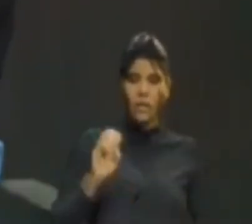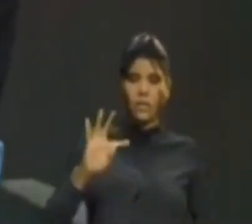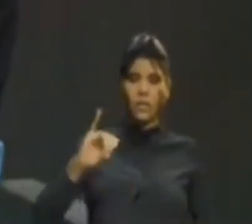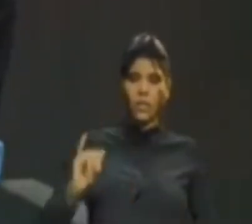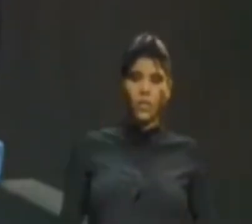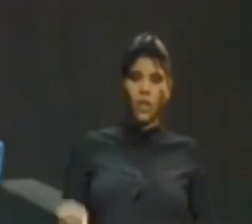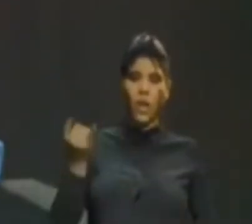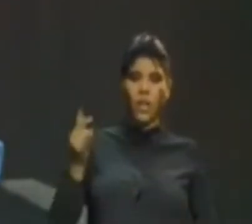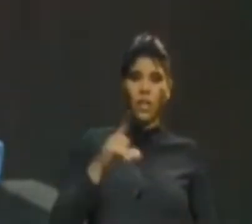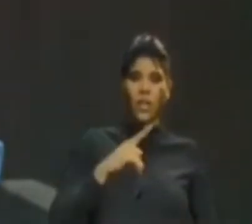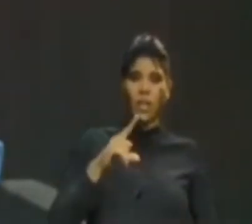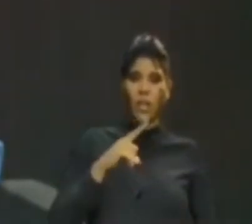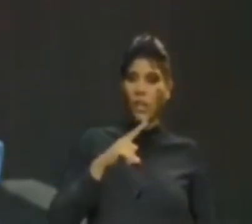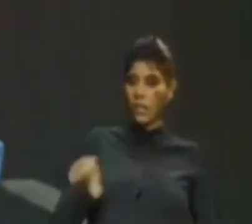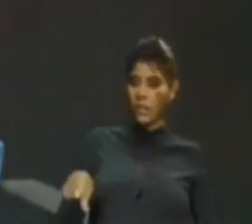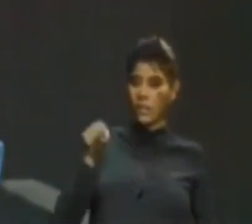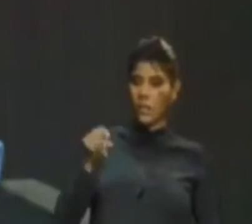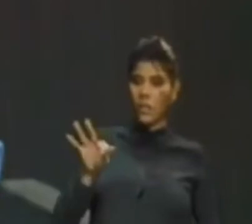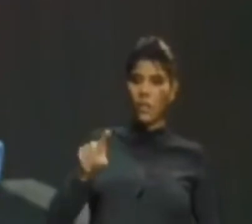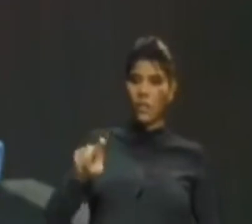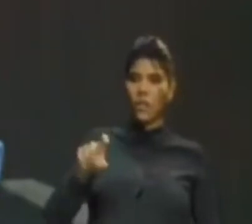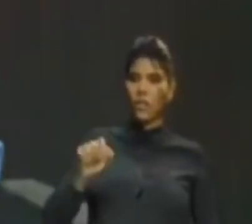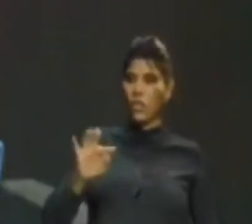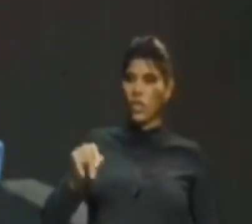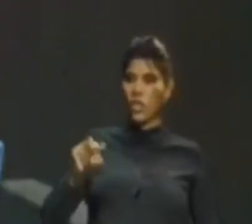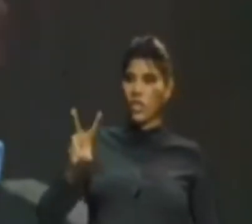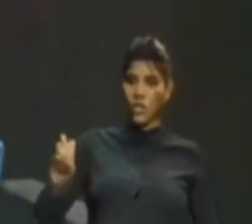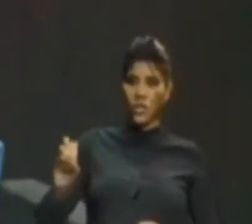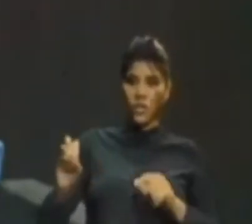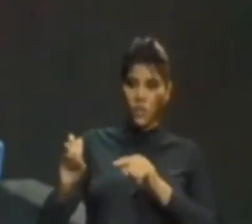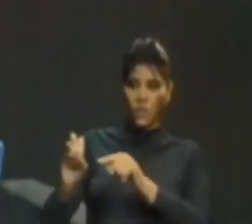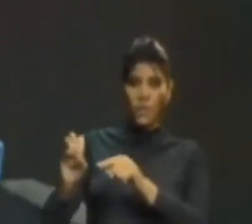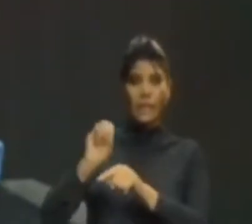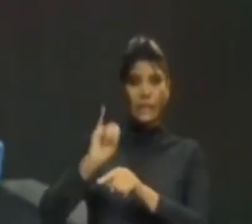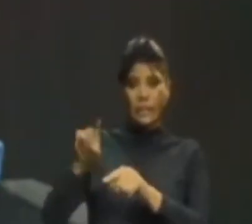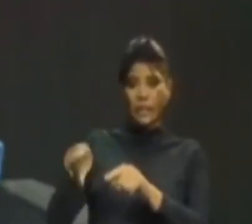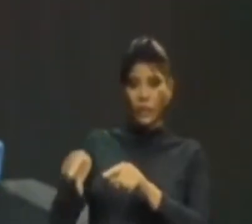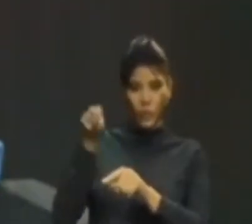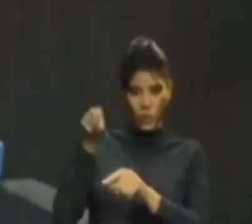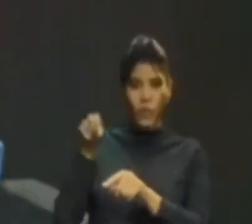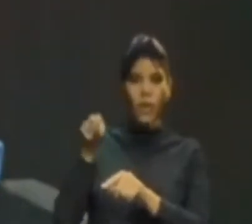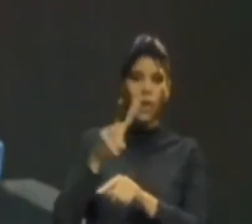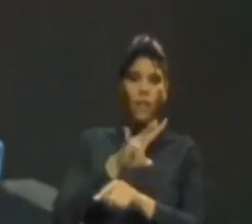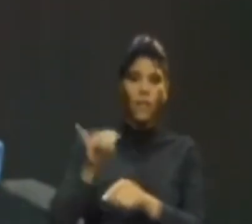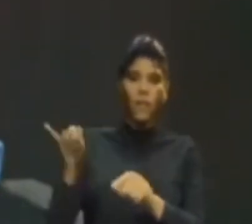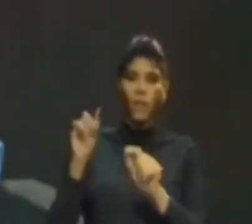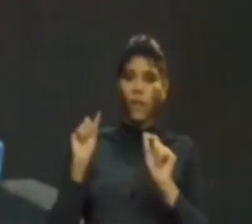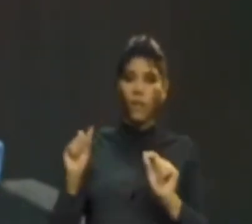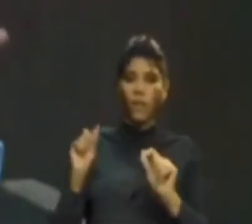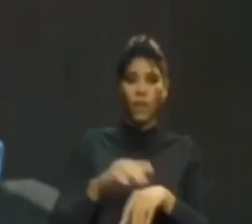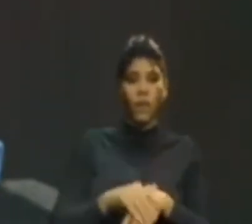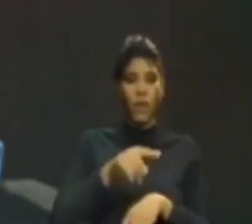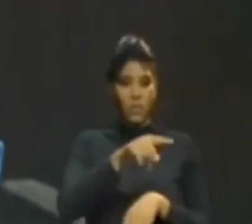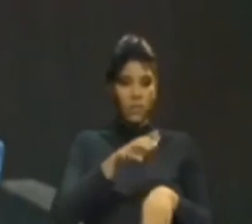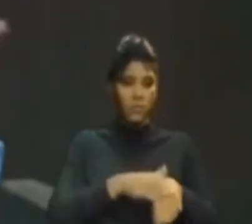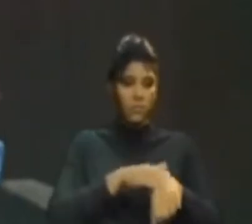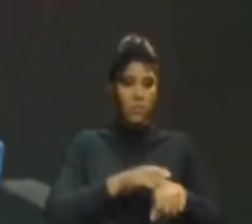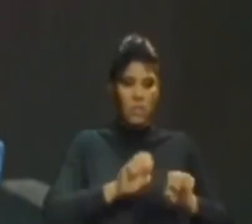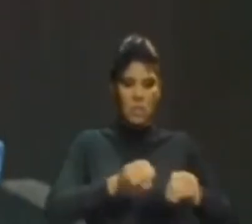por um rol taxativo ele vai dizer para mim muito perdão para milhares de pessoas que olha o esforço que você tá fazendo de